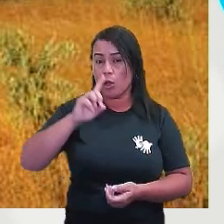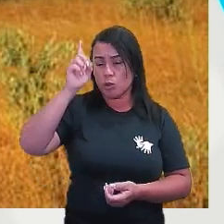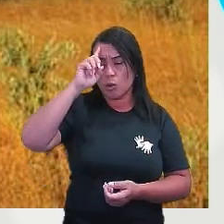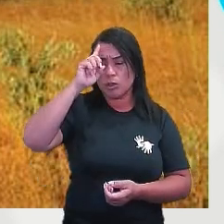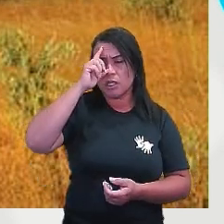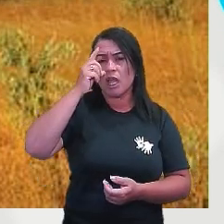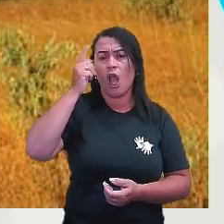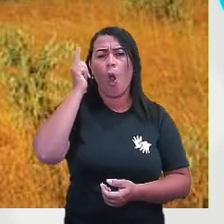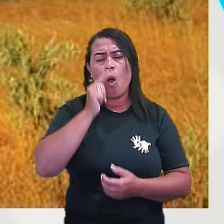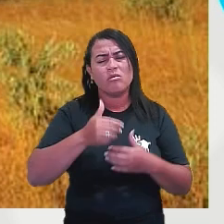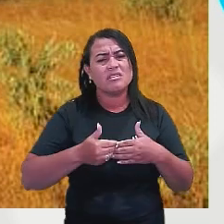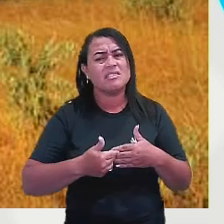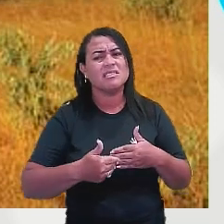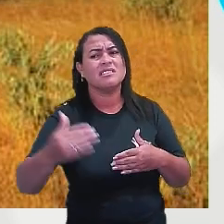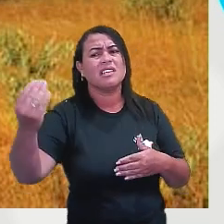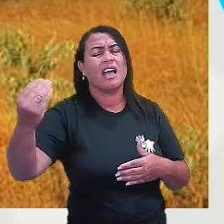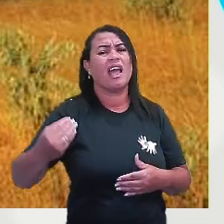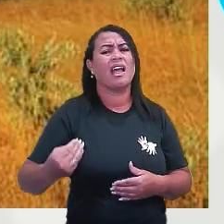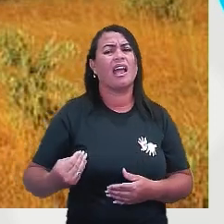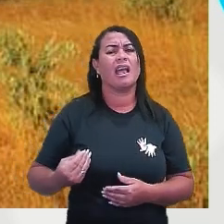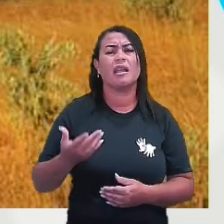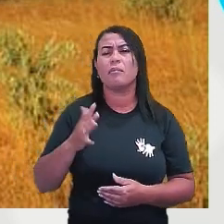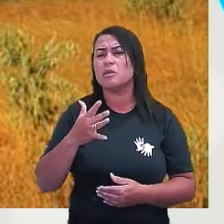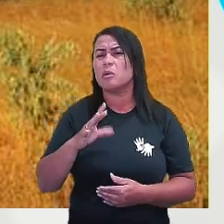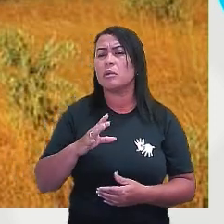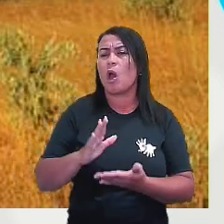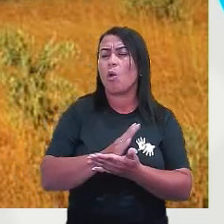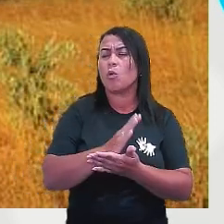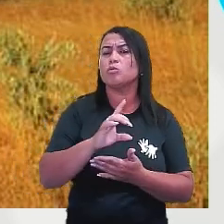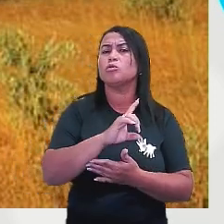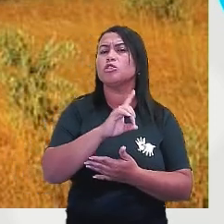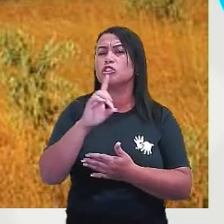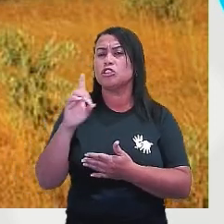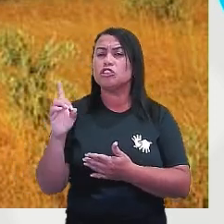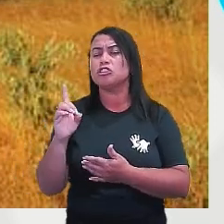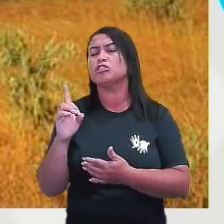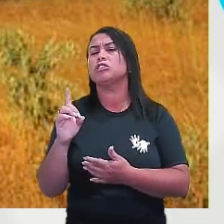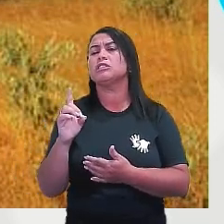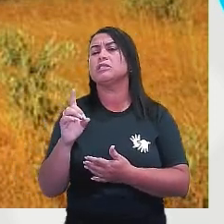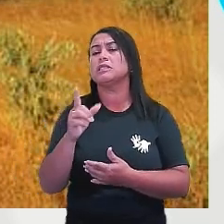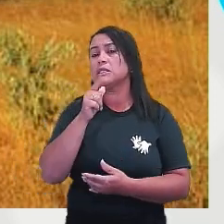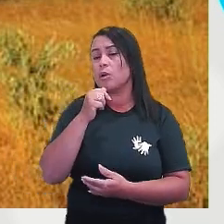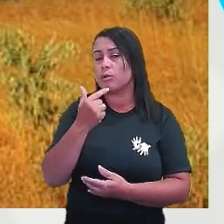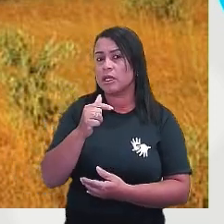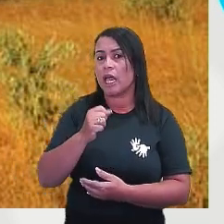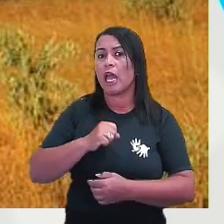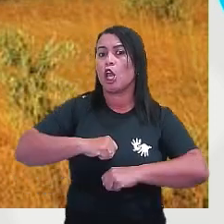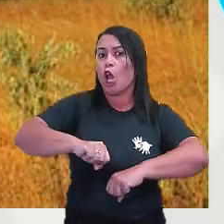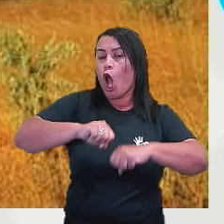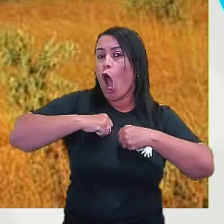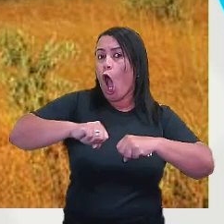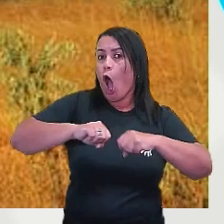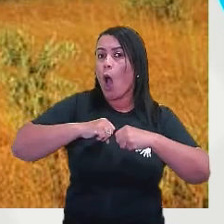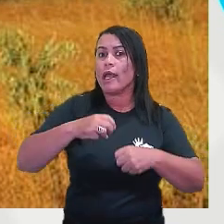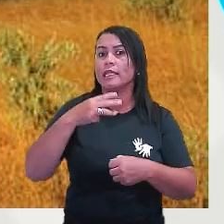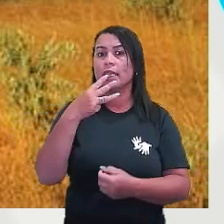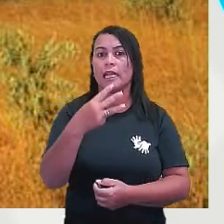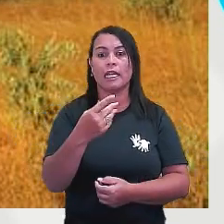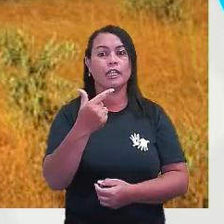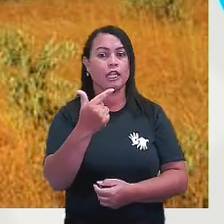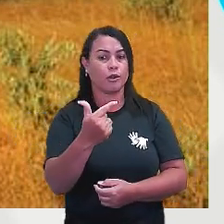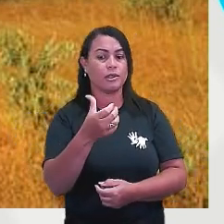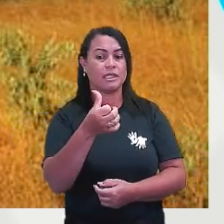passar alguns dias sem beber água. Correm de 32 a 60 quilômetros por